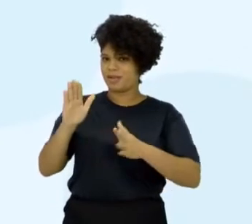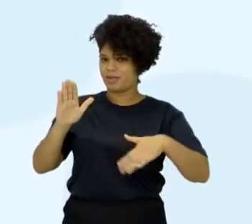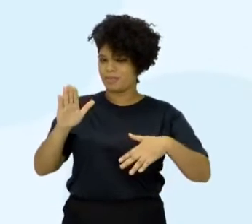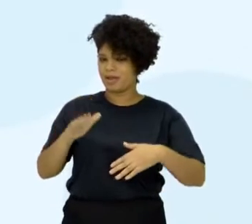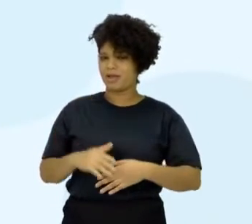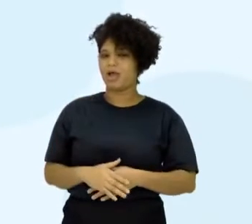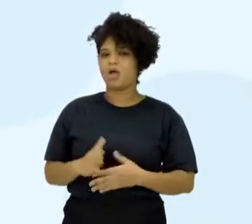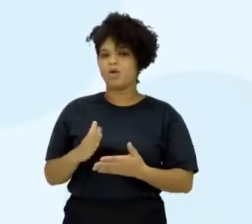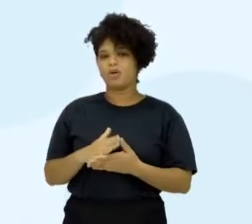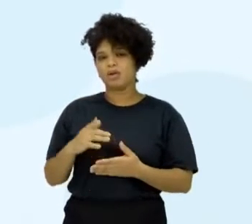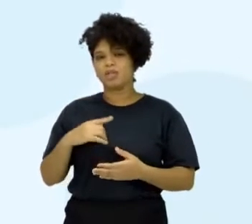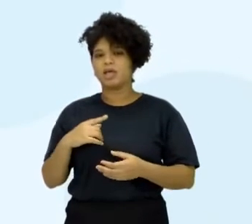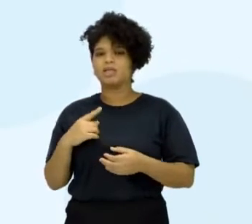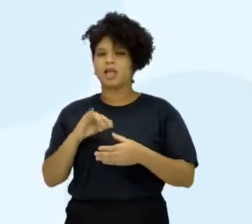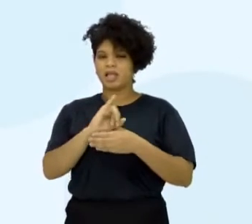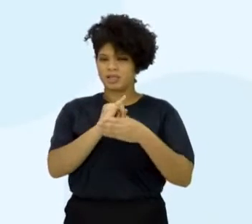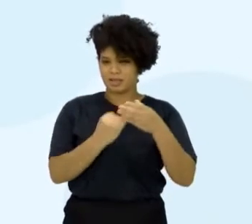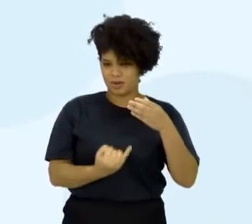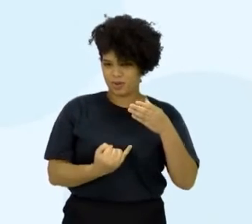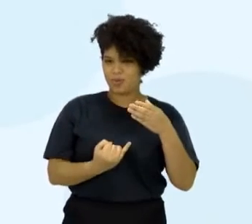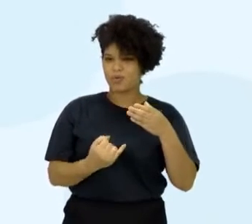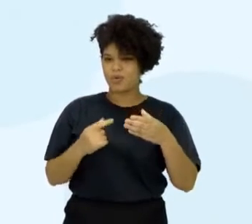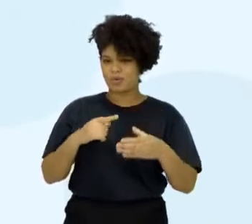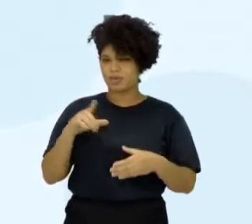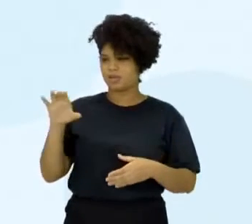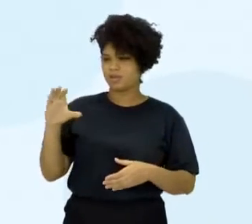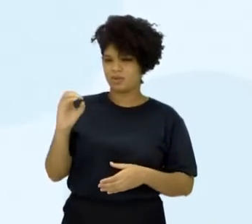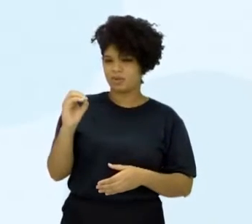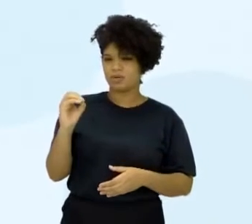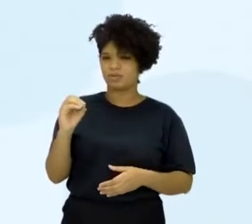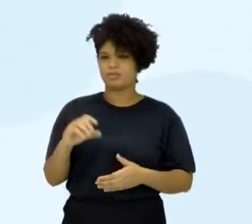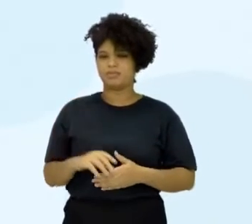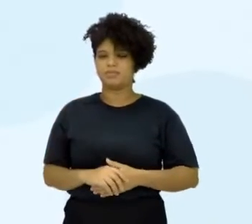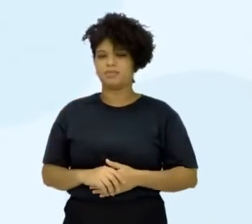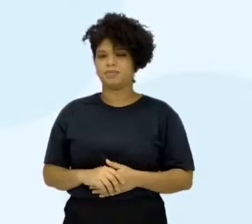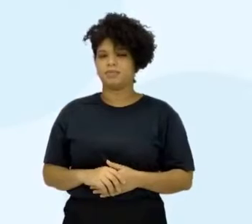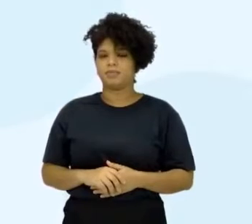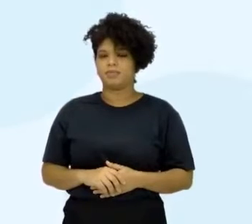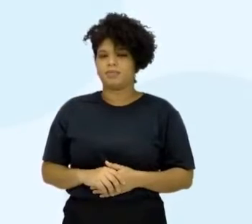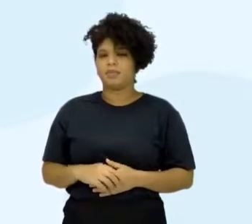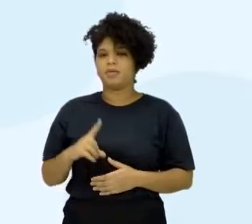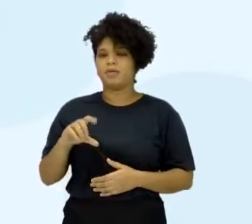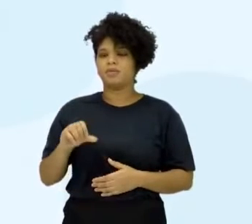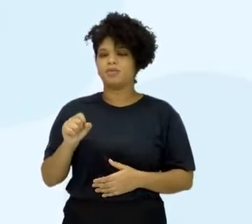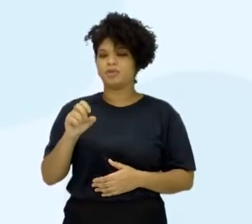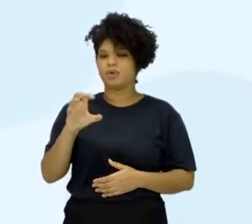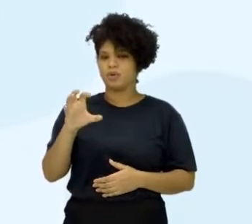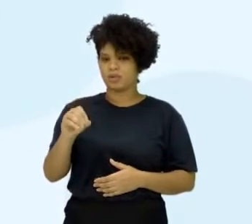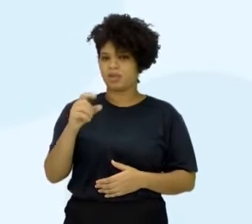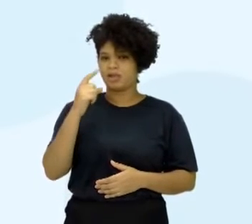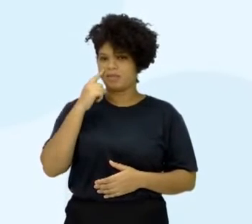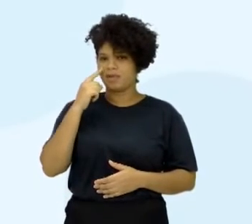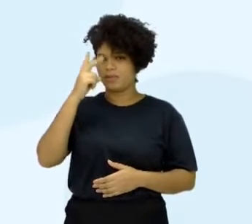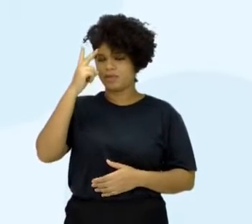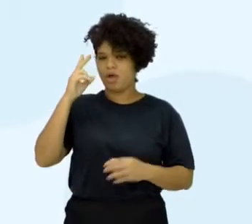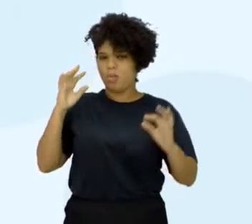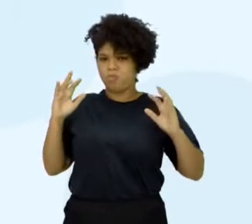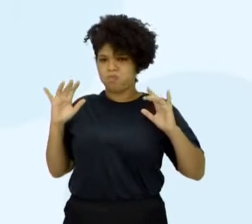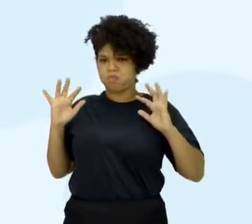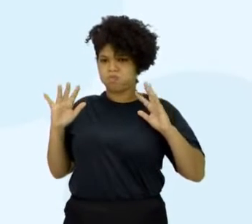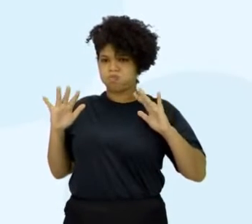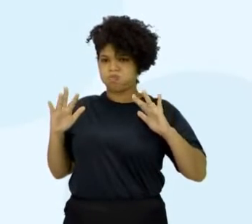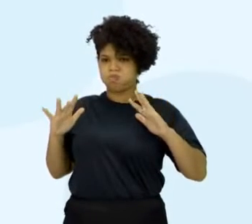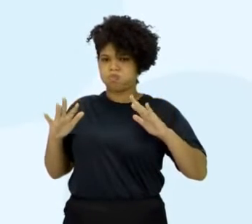lá para o interior, né, 1950, o centro-oeste começa a aparecer, e 1980, né, o centro-oeste, né, no auge lá